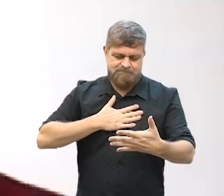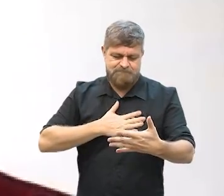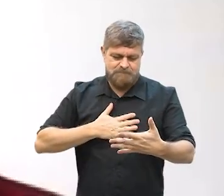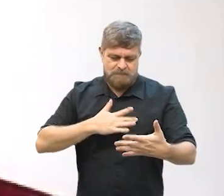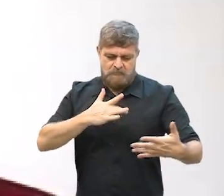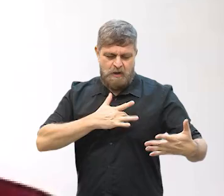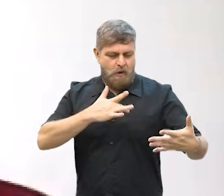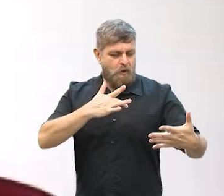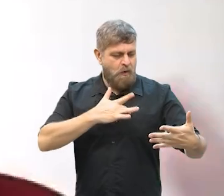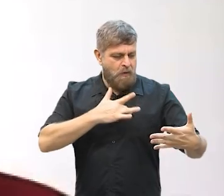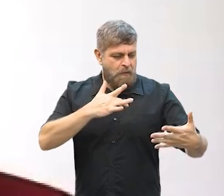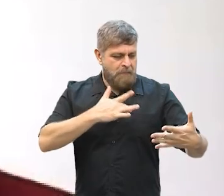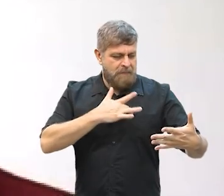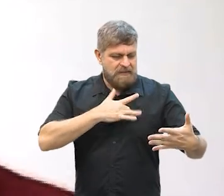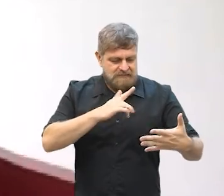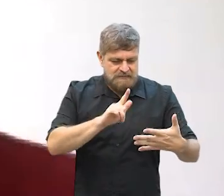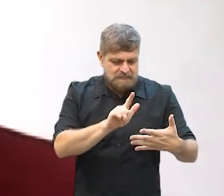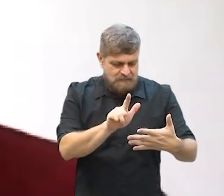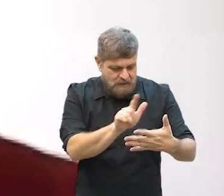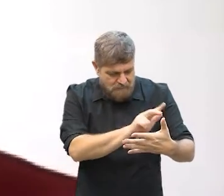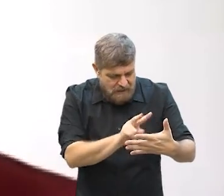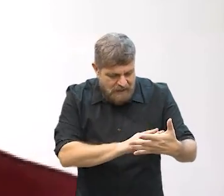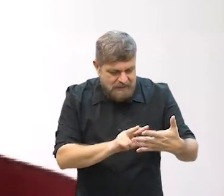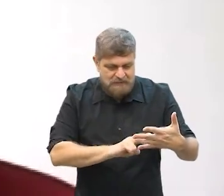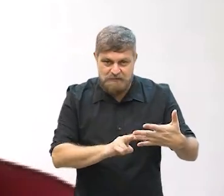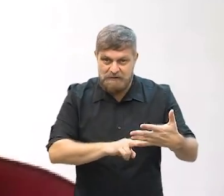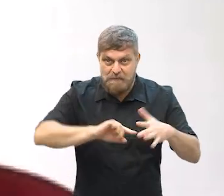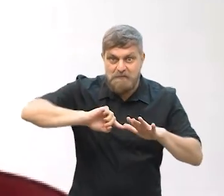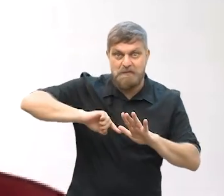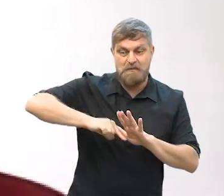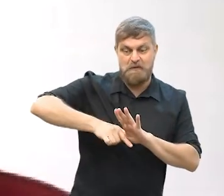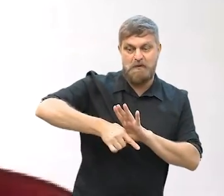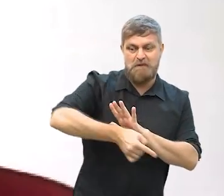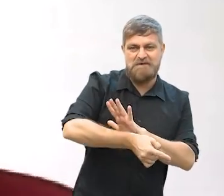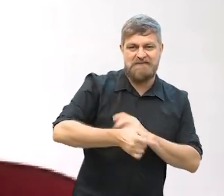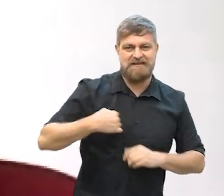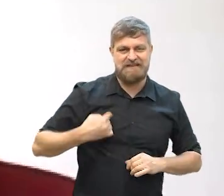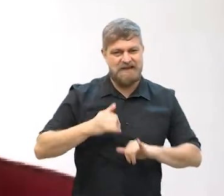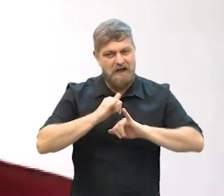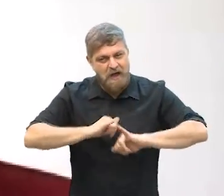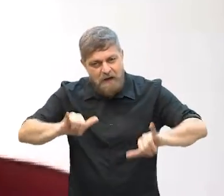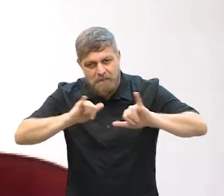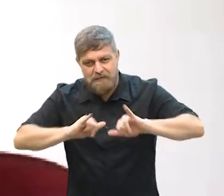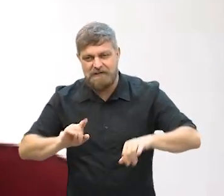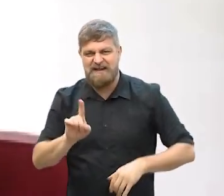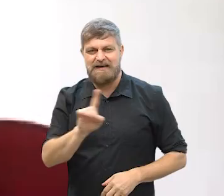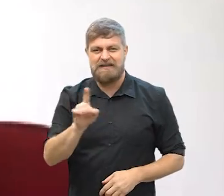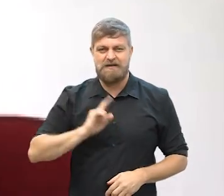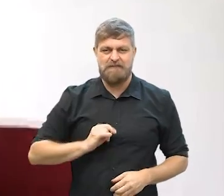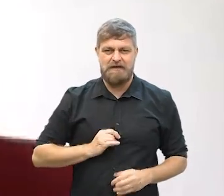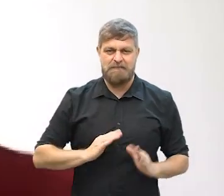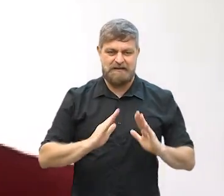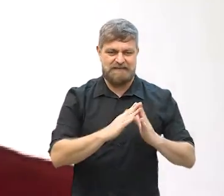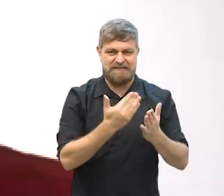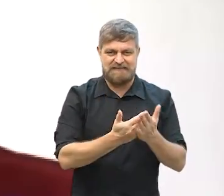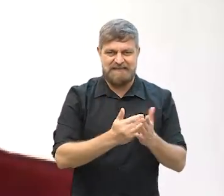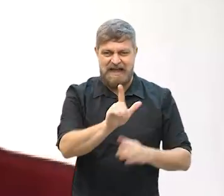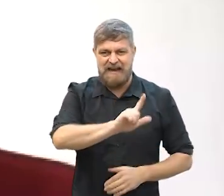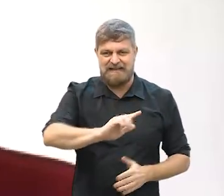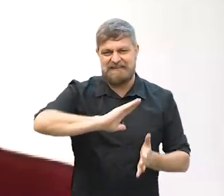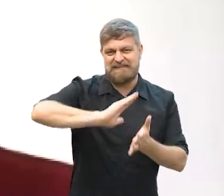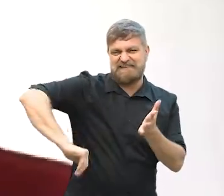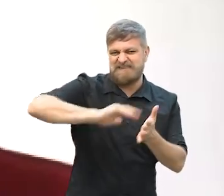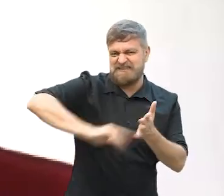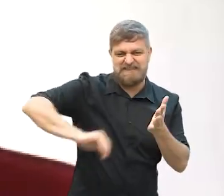romance de fato, a uma literatura mais complexa, mais densa. Então, o meu recado final é isso, não é para tirarmos